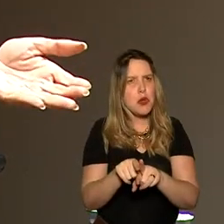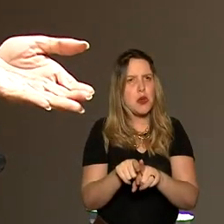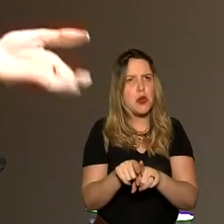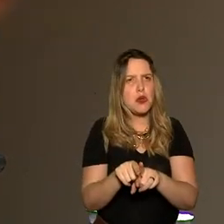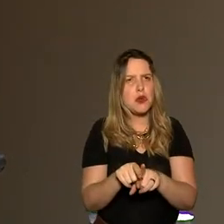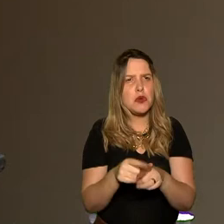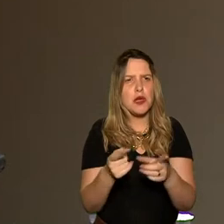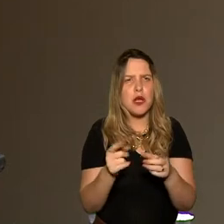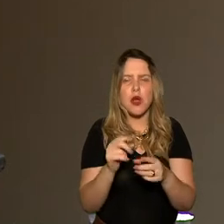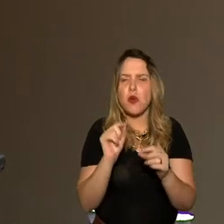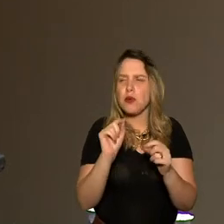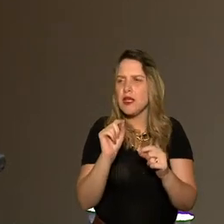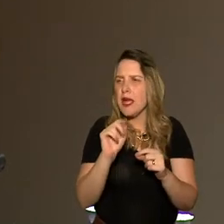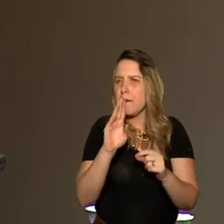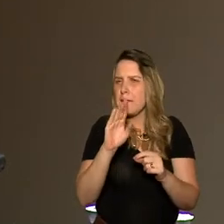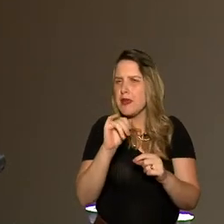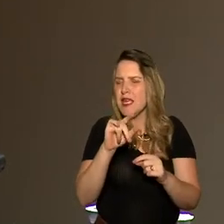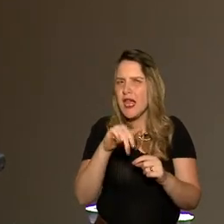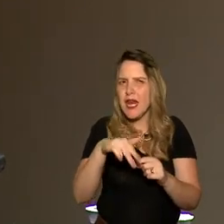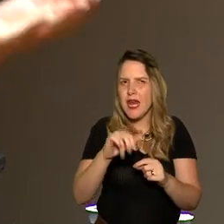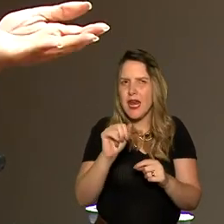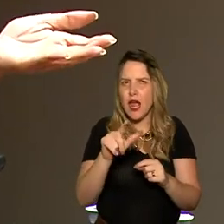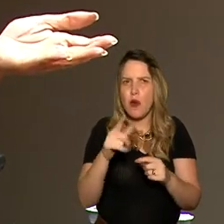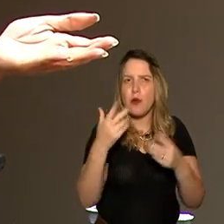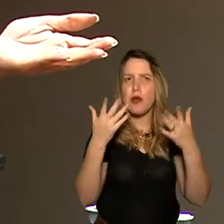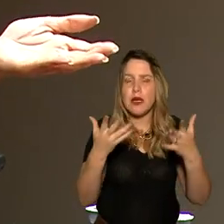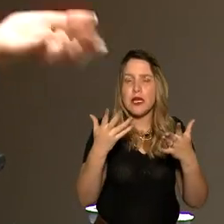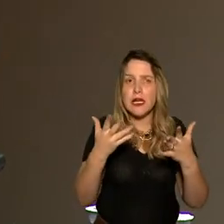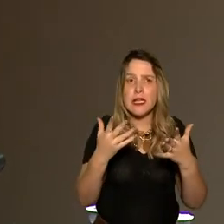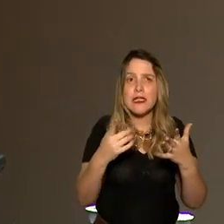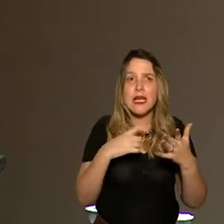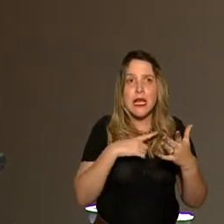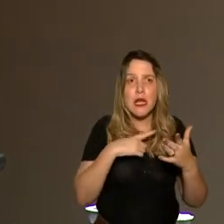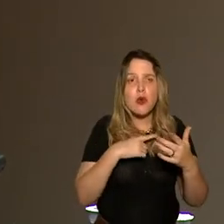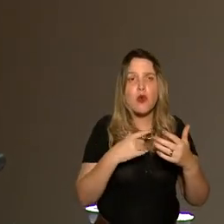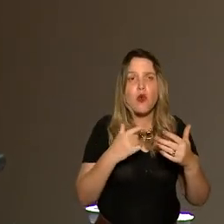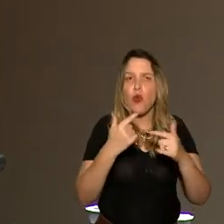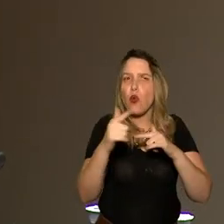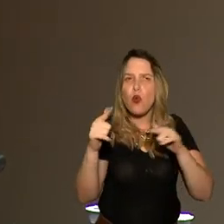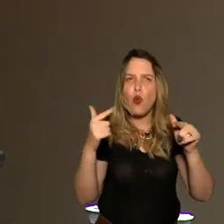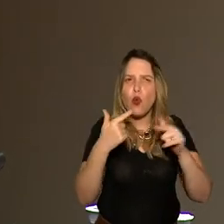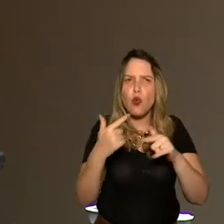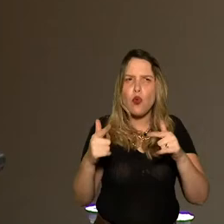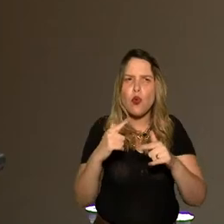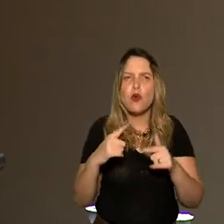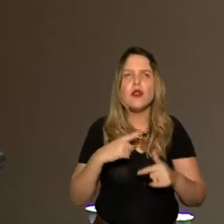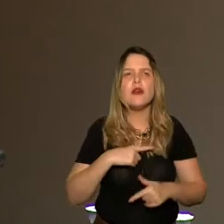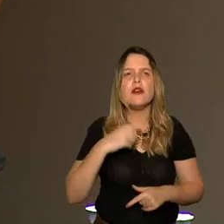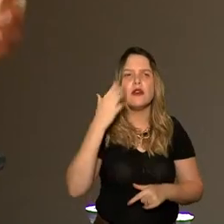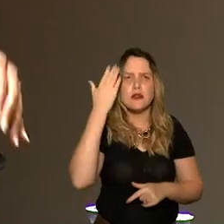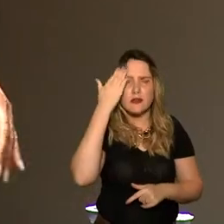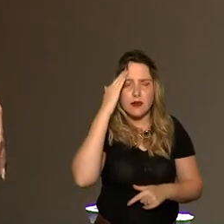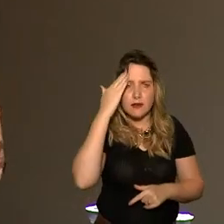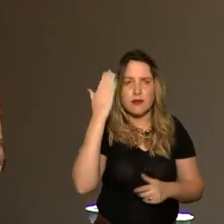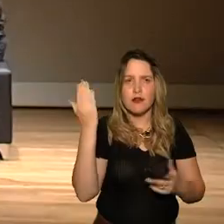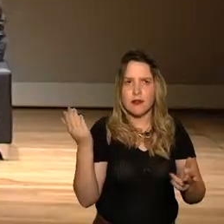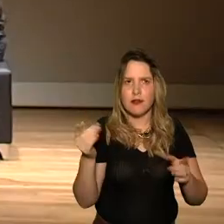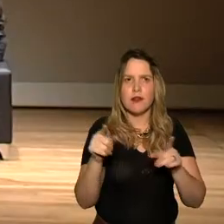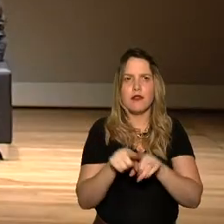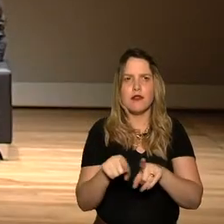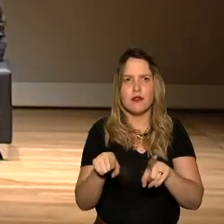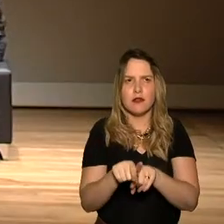a Bienal quer levar para lá tem muita procura ou tem muita procura